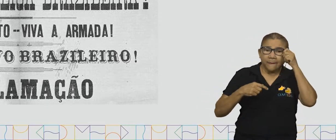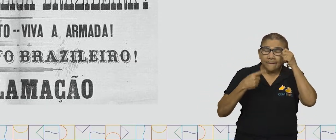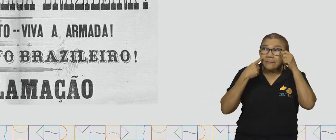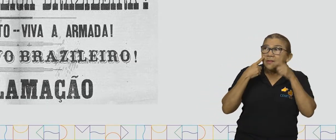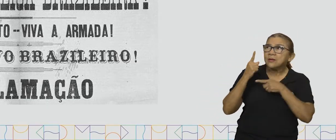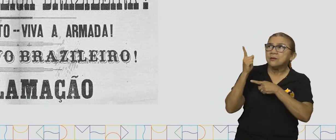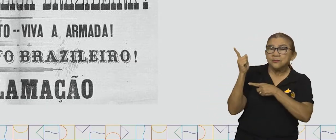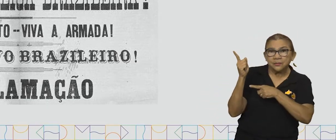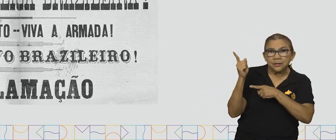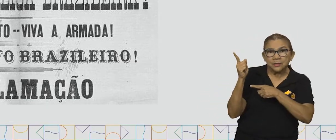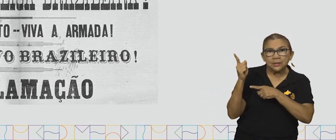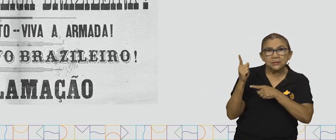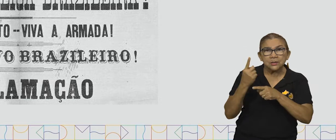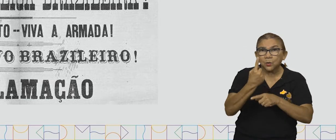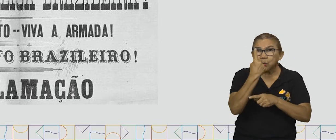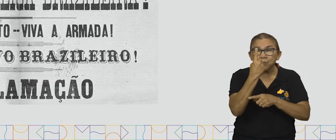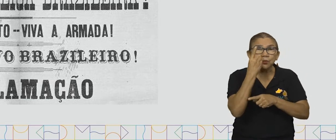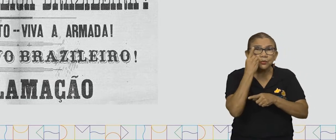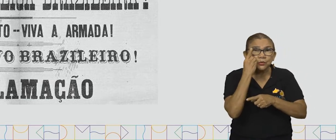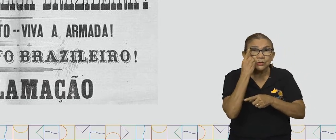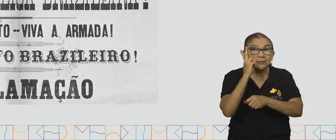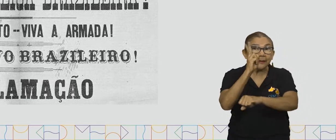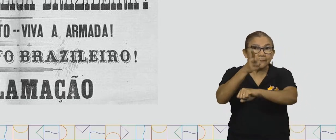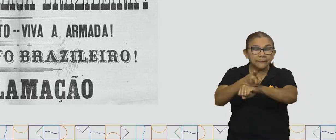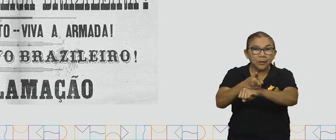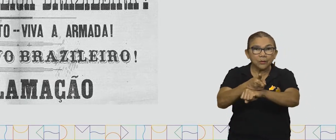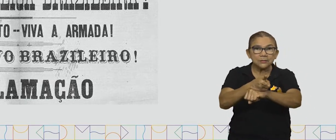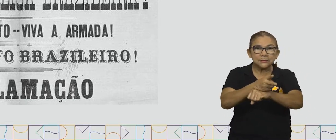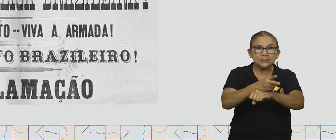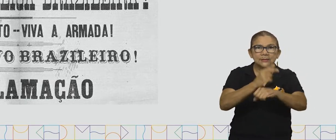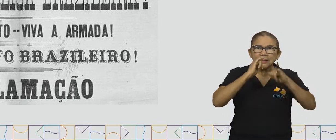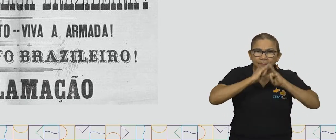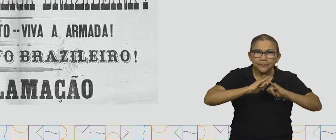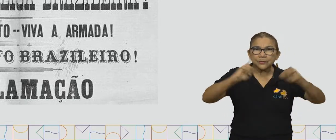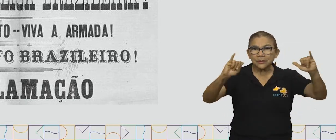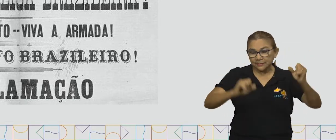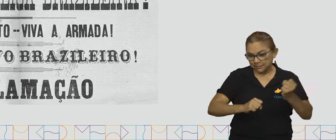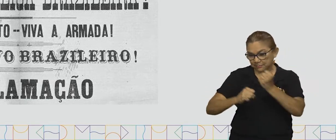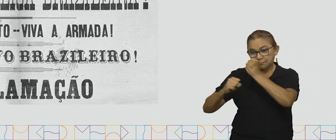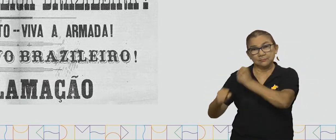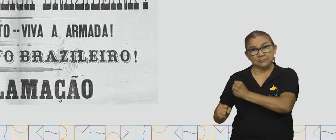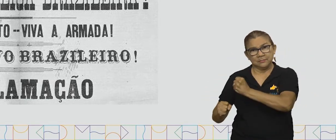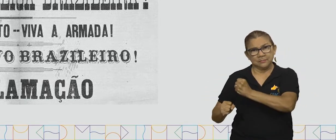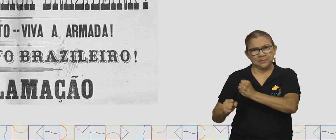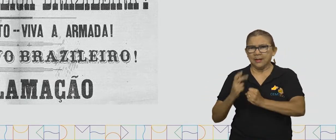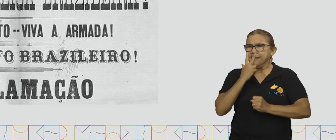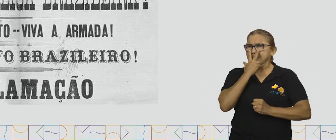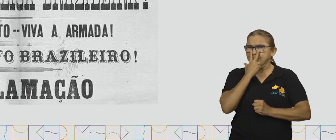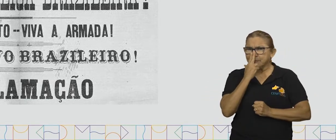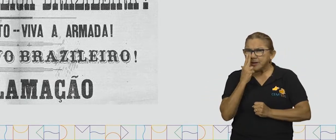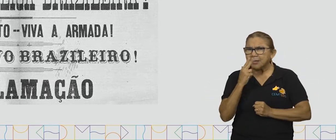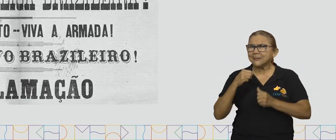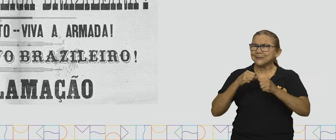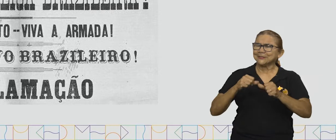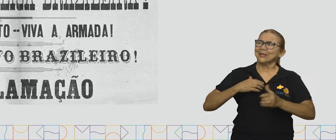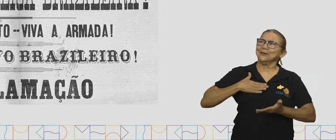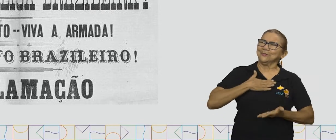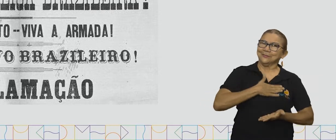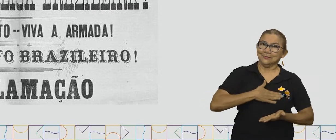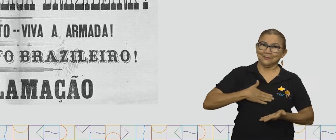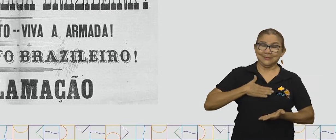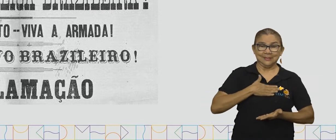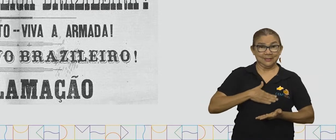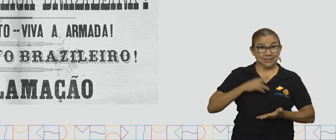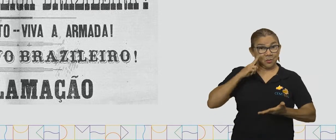1889, um dia após a proclamação da República. E parece que eles estavam bem contentes pelo que aconteceu. Leia